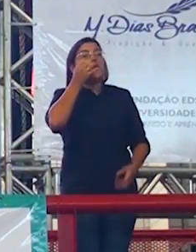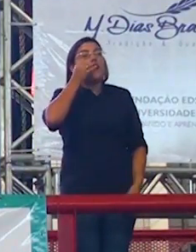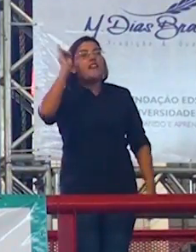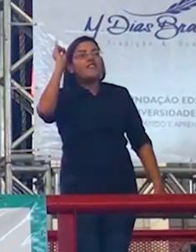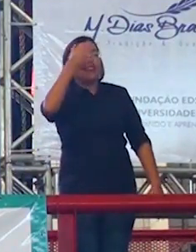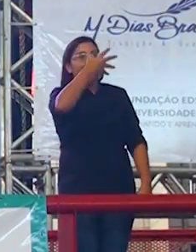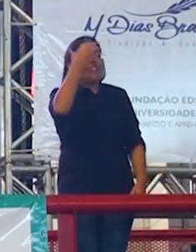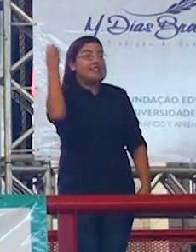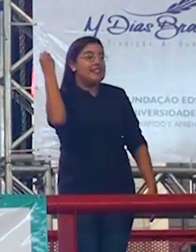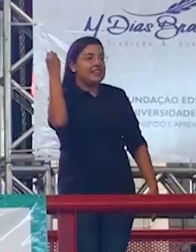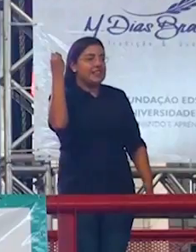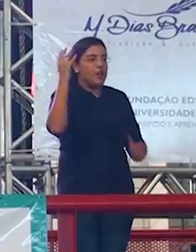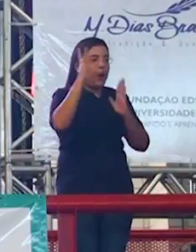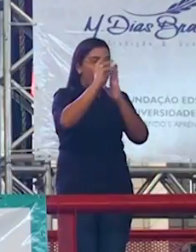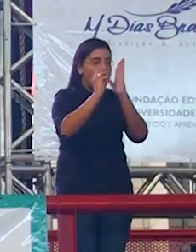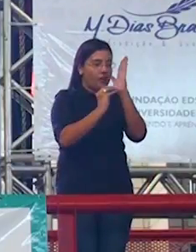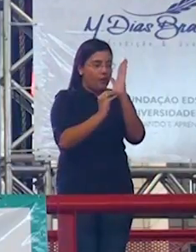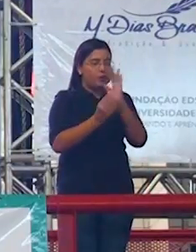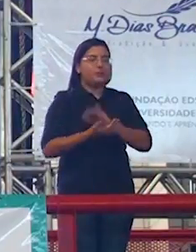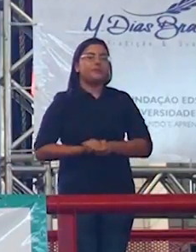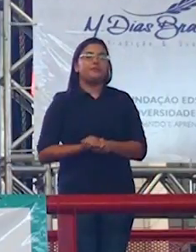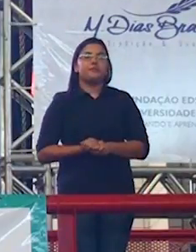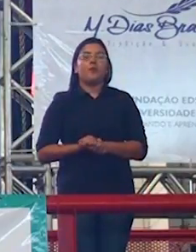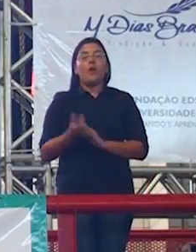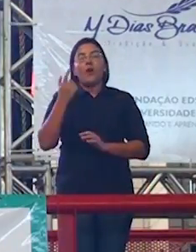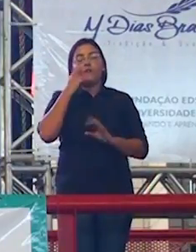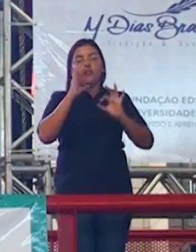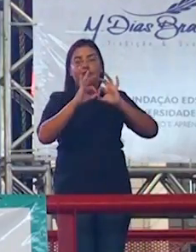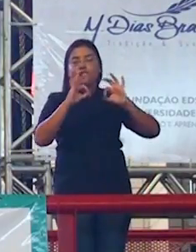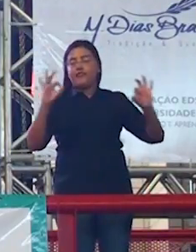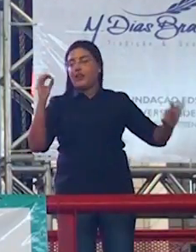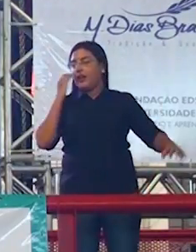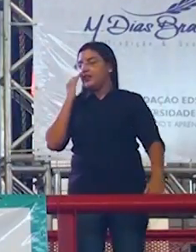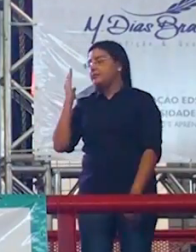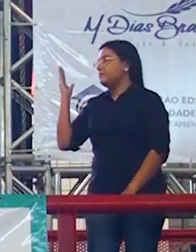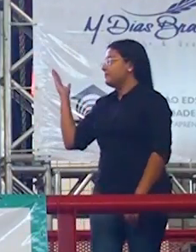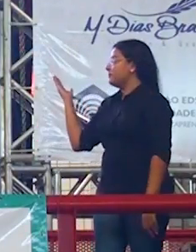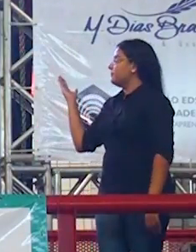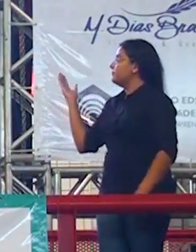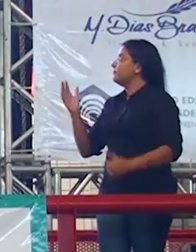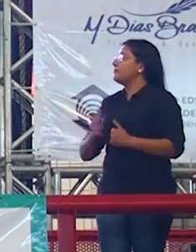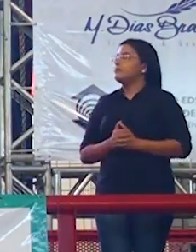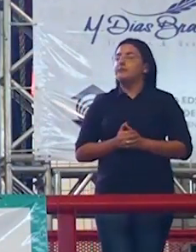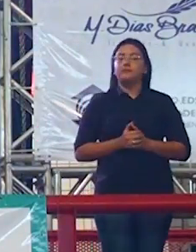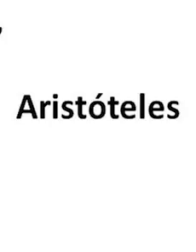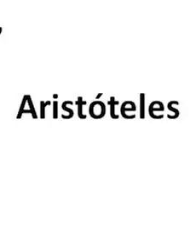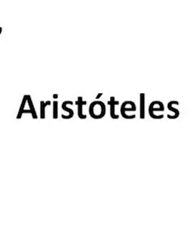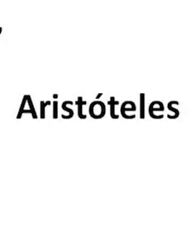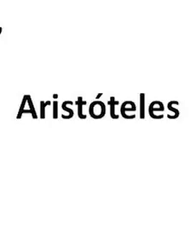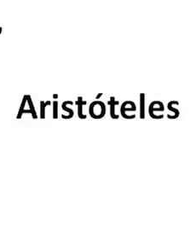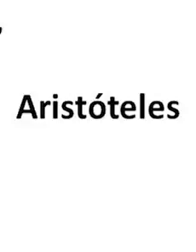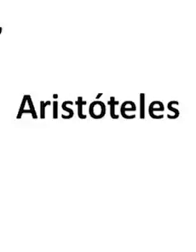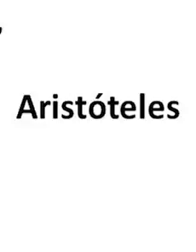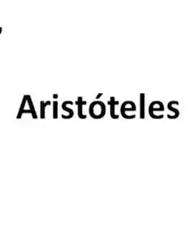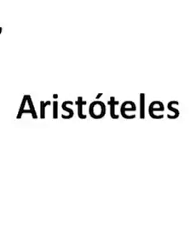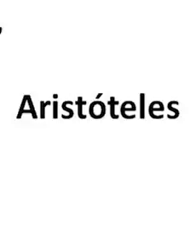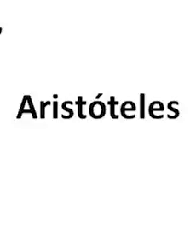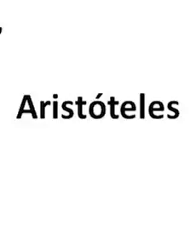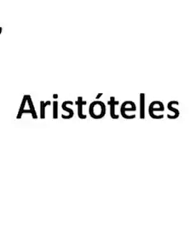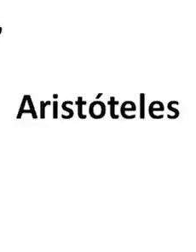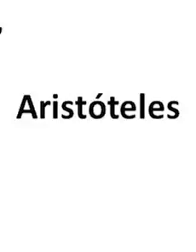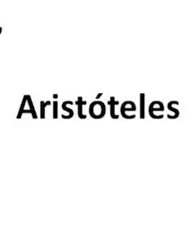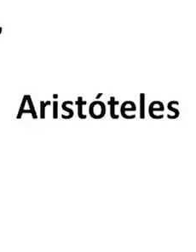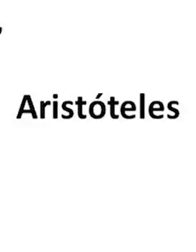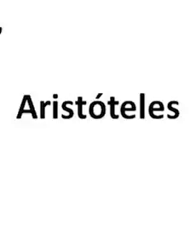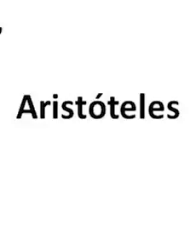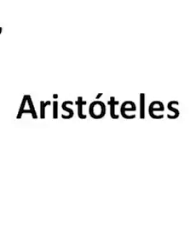isso aconteça. Olha essa frase que eu coloquei aí para vocês. As raízes do estudo